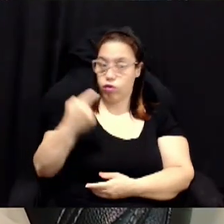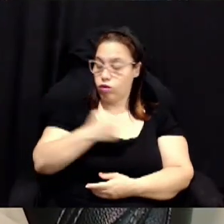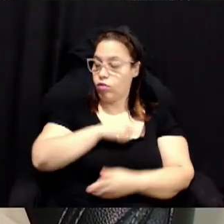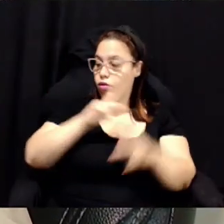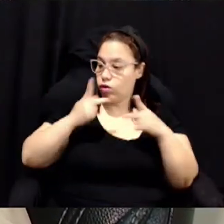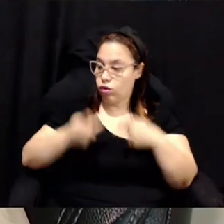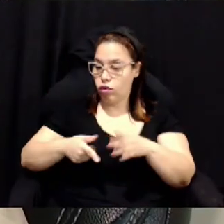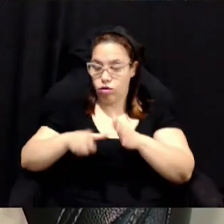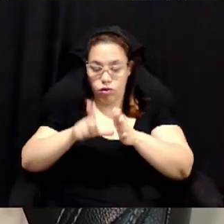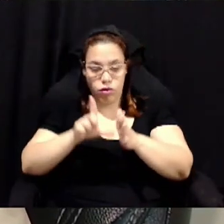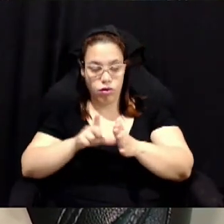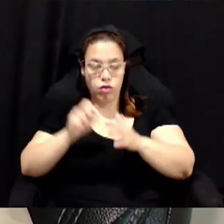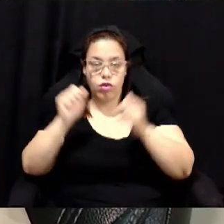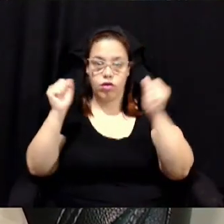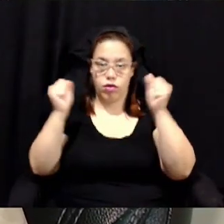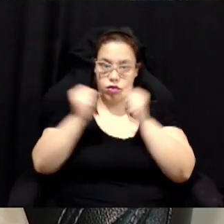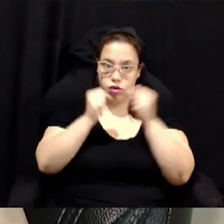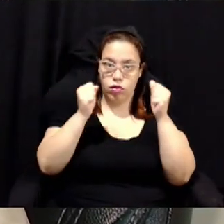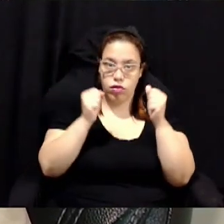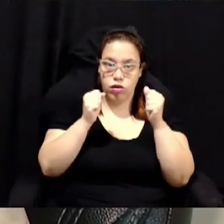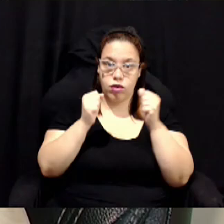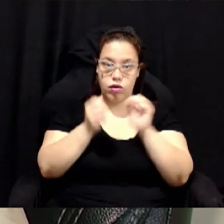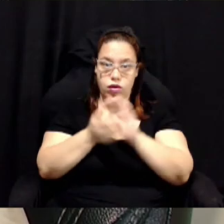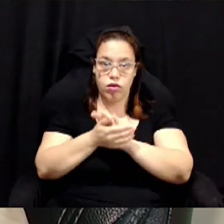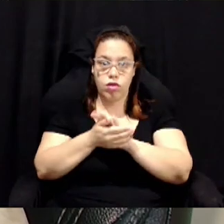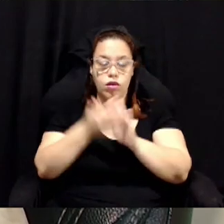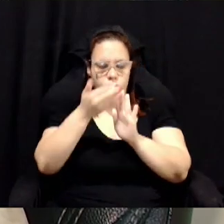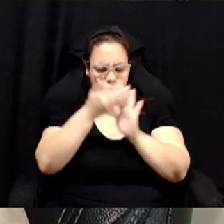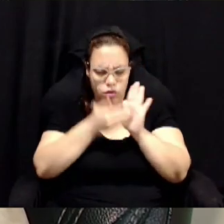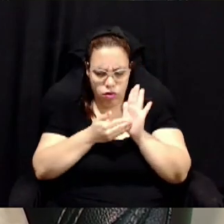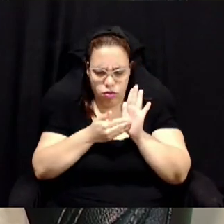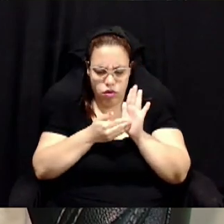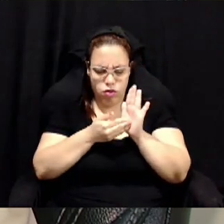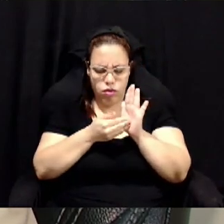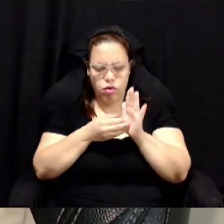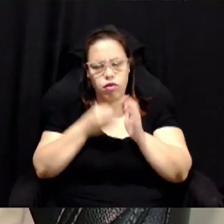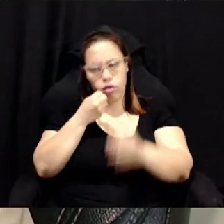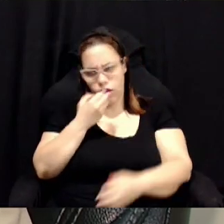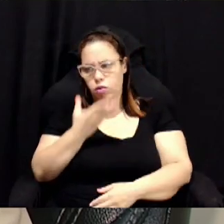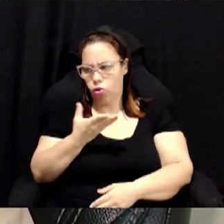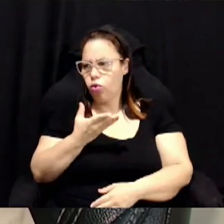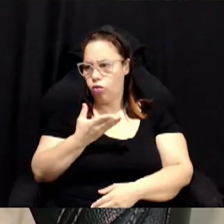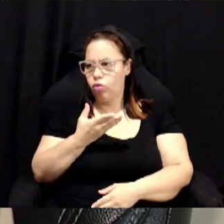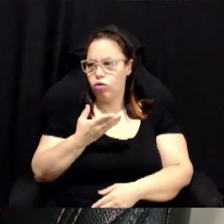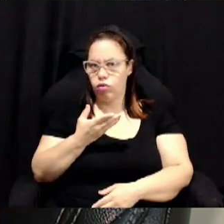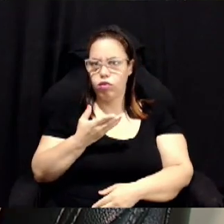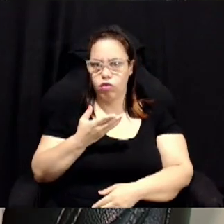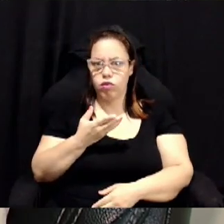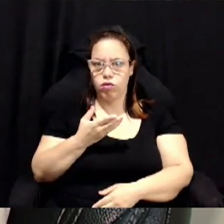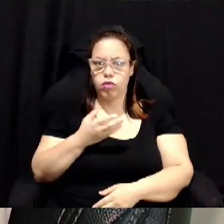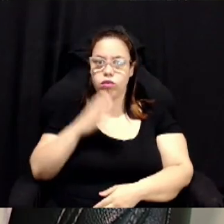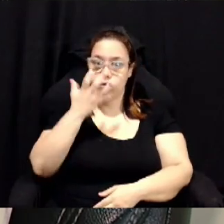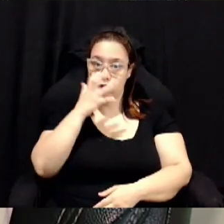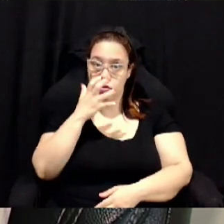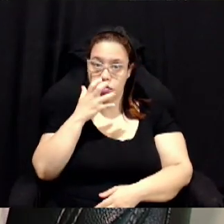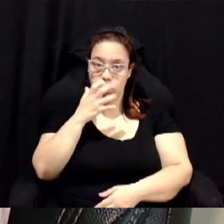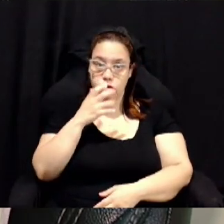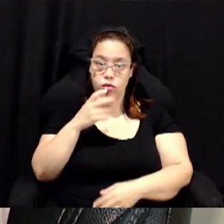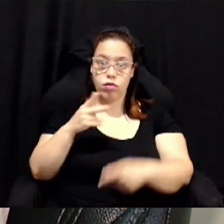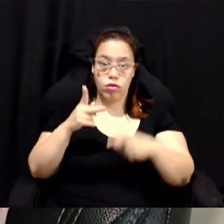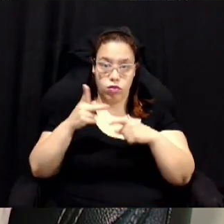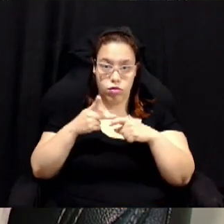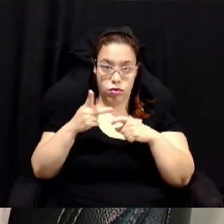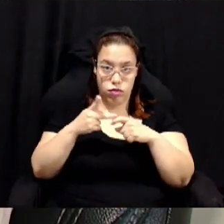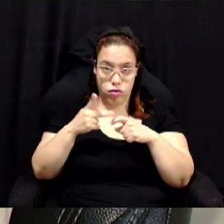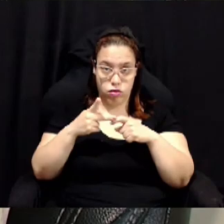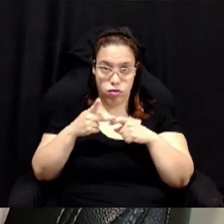qualquer atividade, a gente tem que passar por um check-up para ver se você está apto, né? Então, o animal ele tem que fazer uma bateria de exames, o veterinário